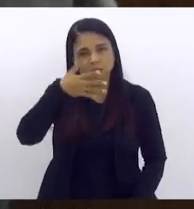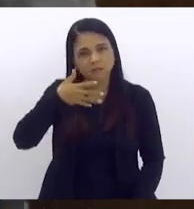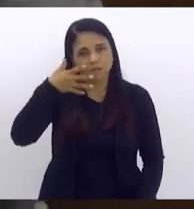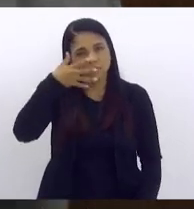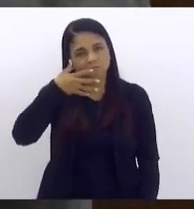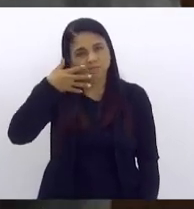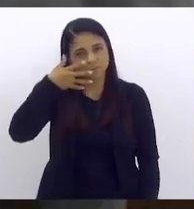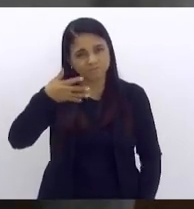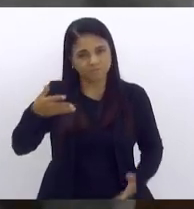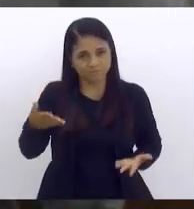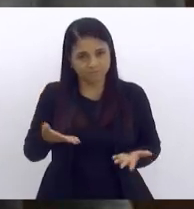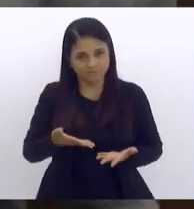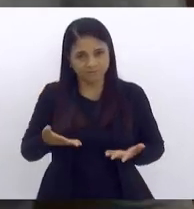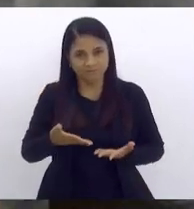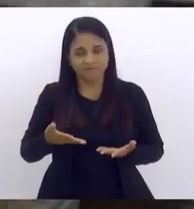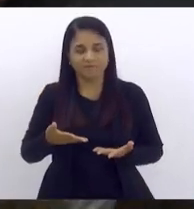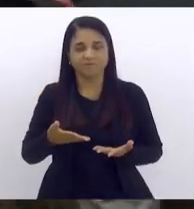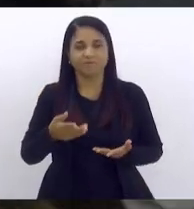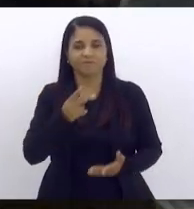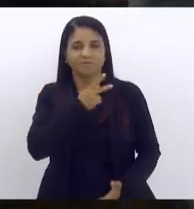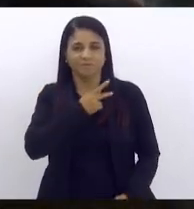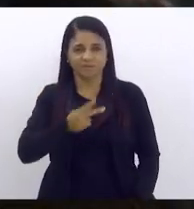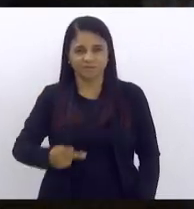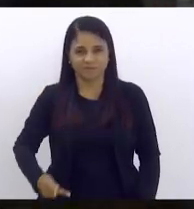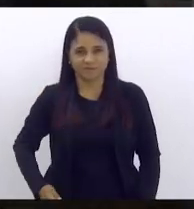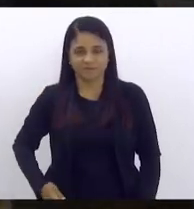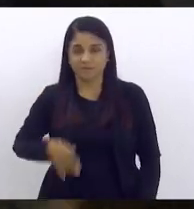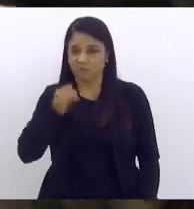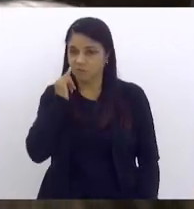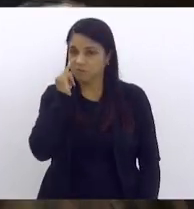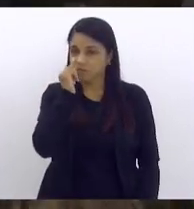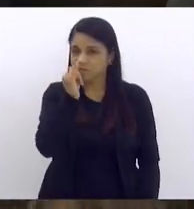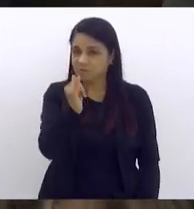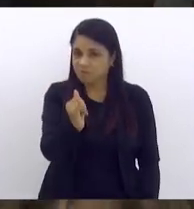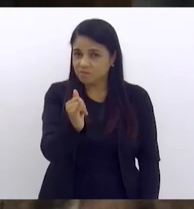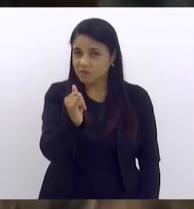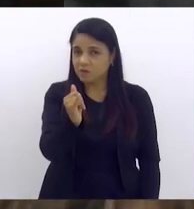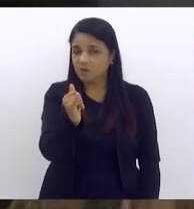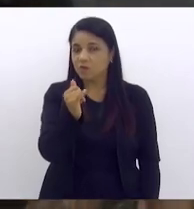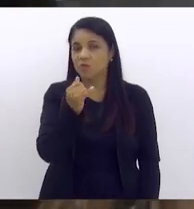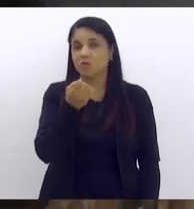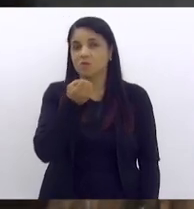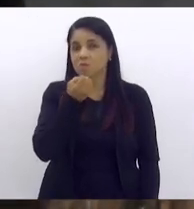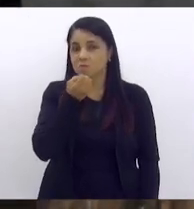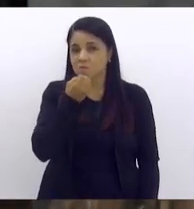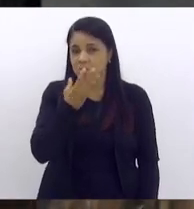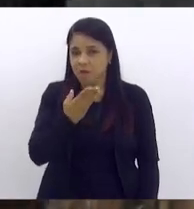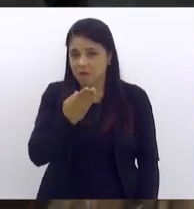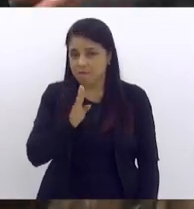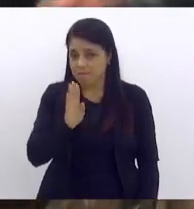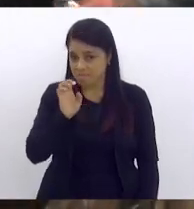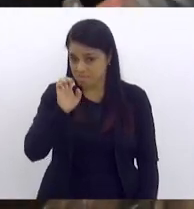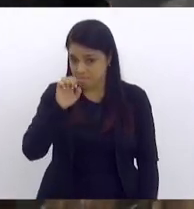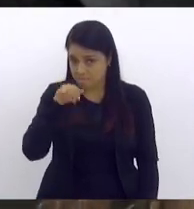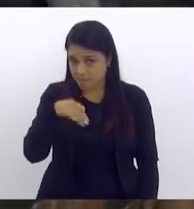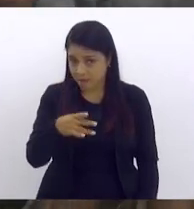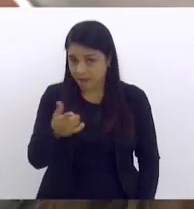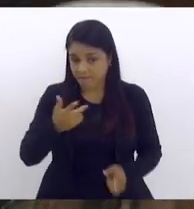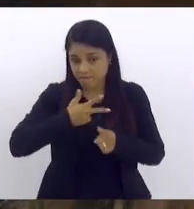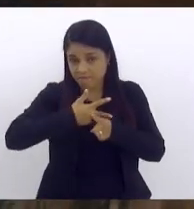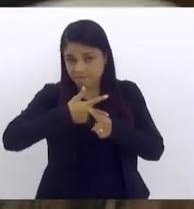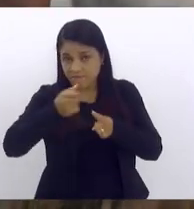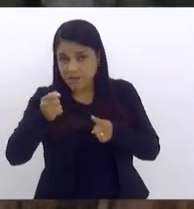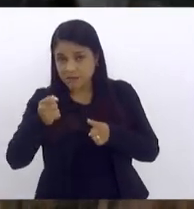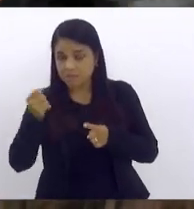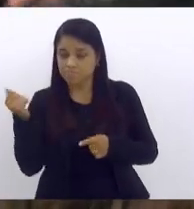presidente, em primeiro lugar para dizer que o bem sempre vencerá o